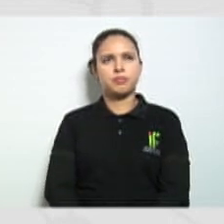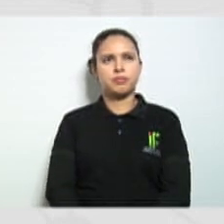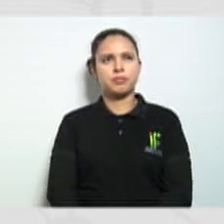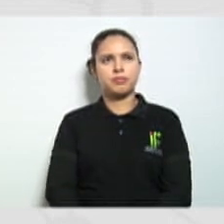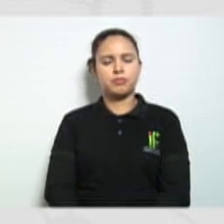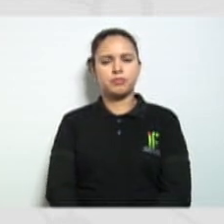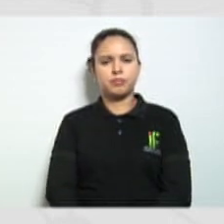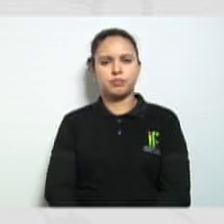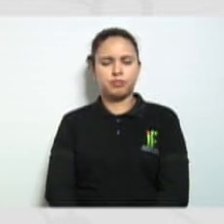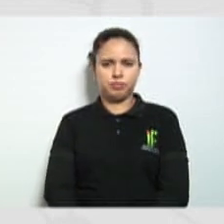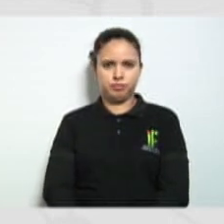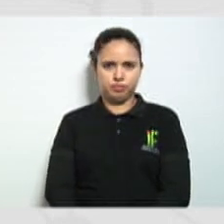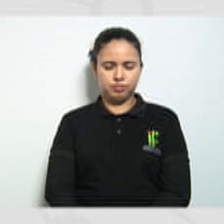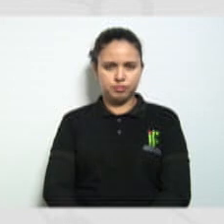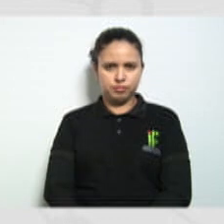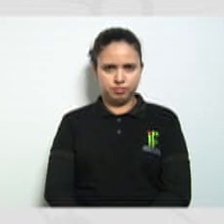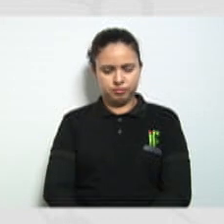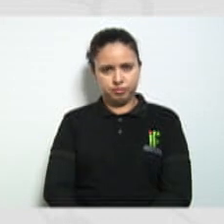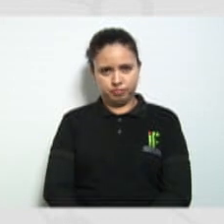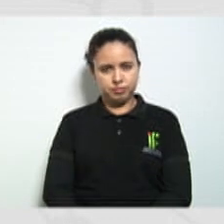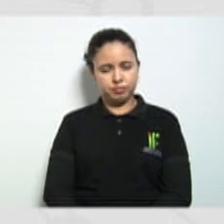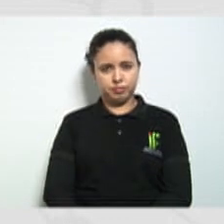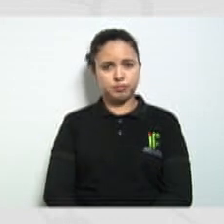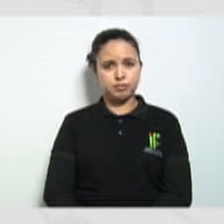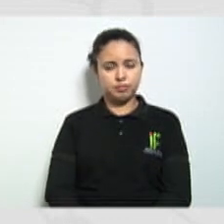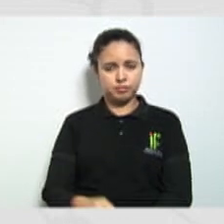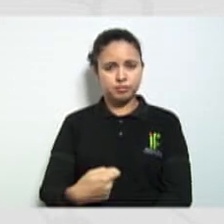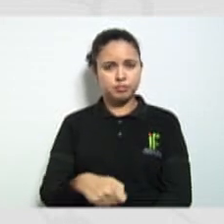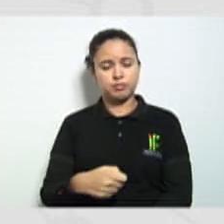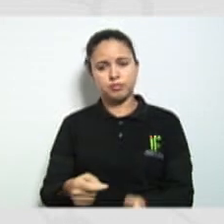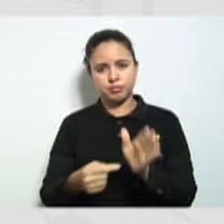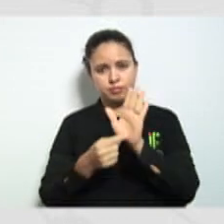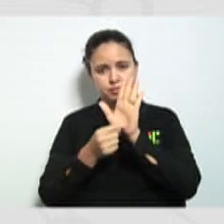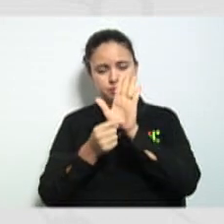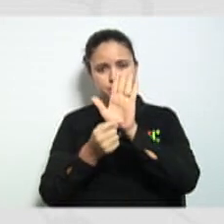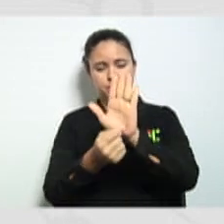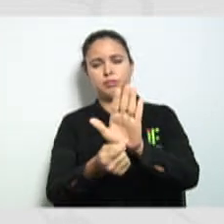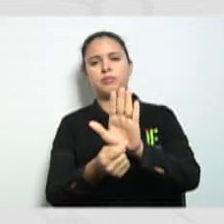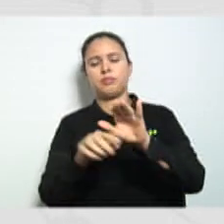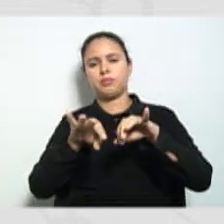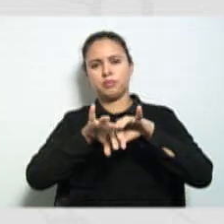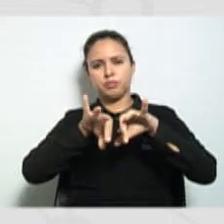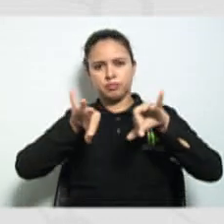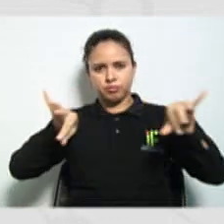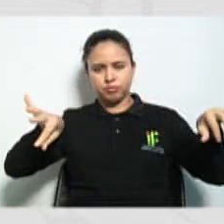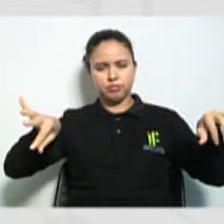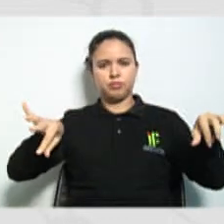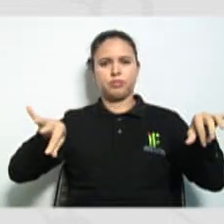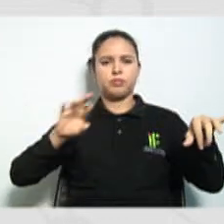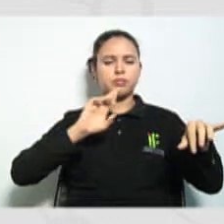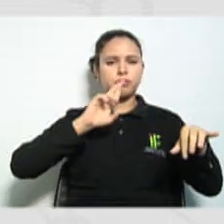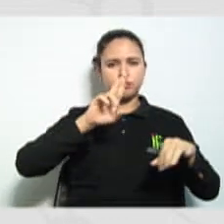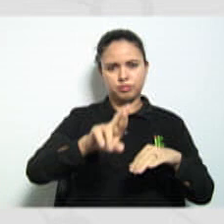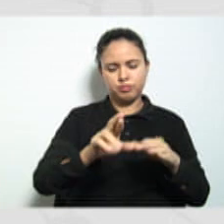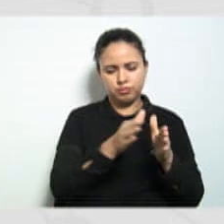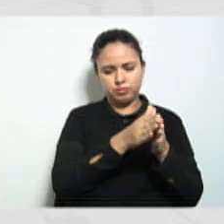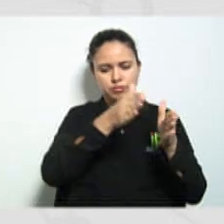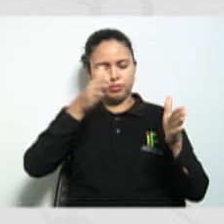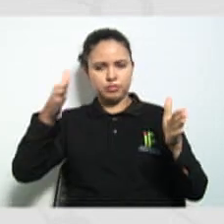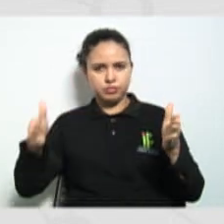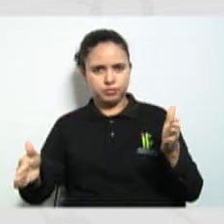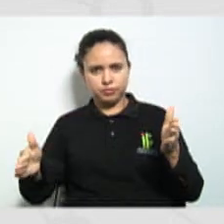Deverá evidenciar separadamente a composição do resultado de determinado período, segregando as atividades em